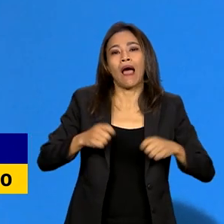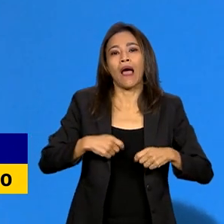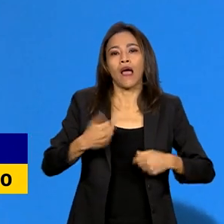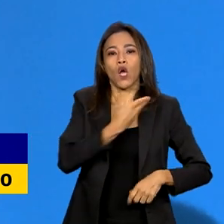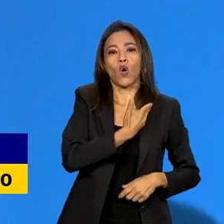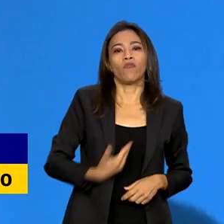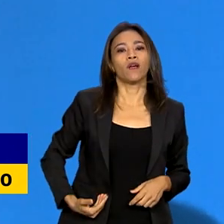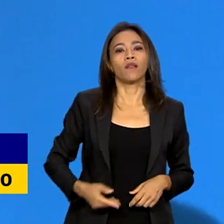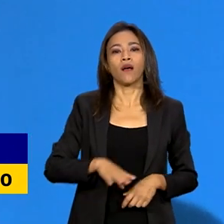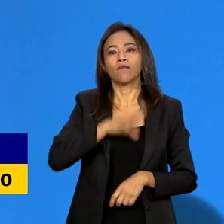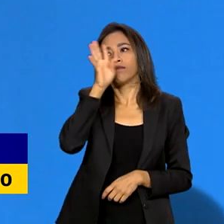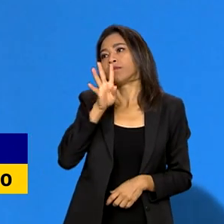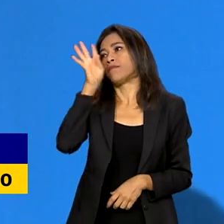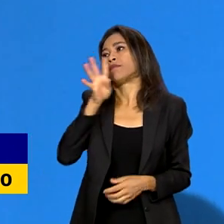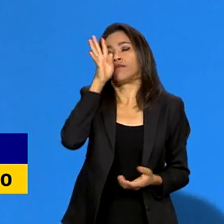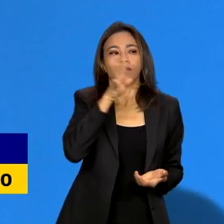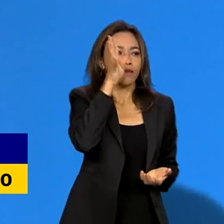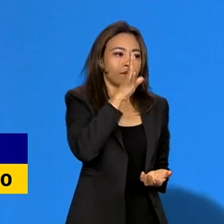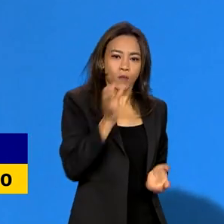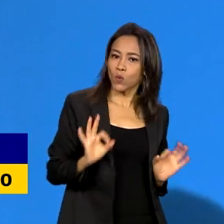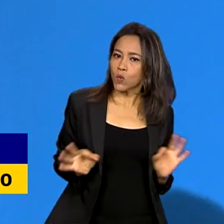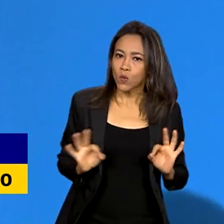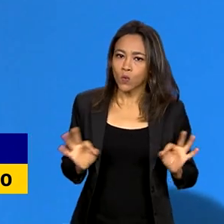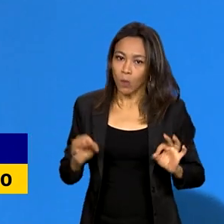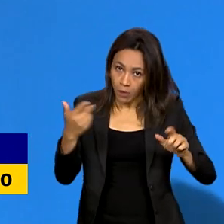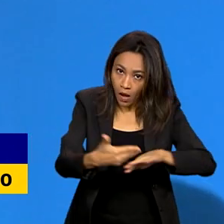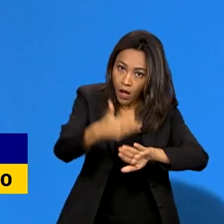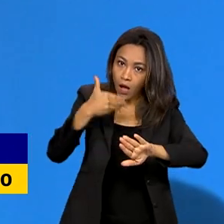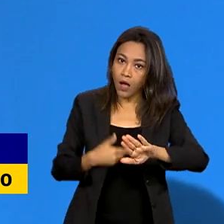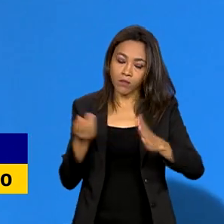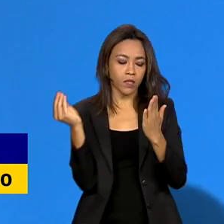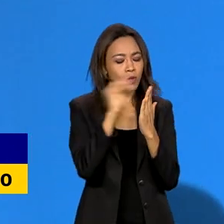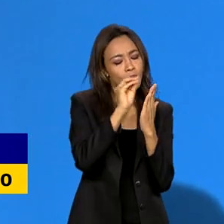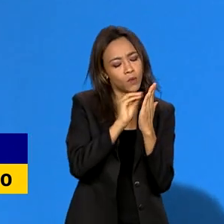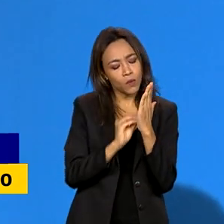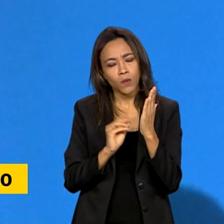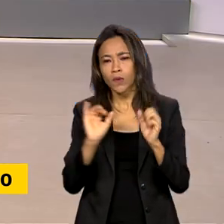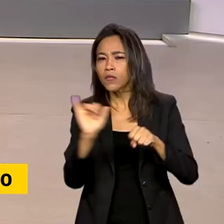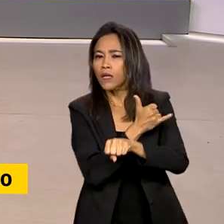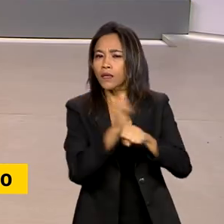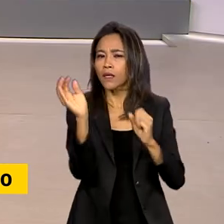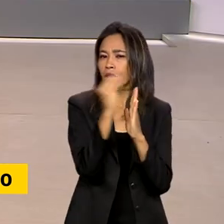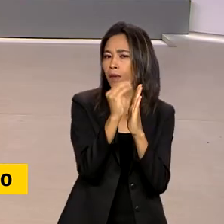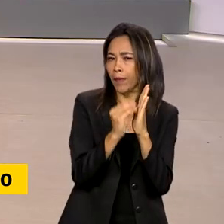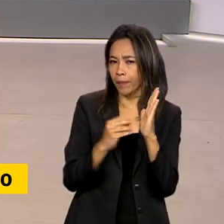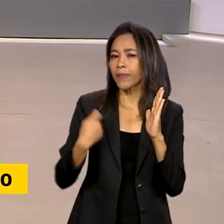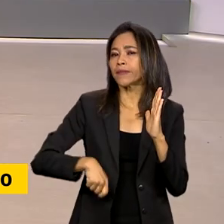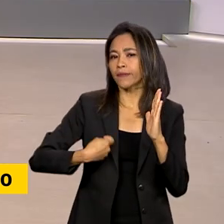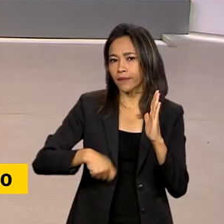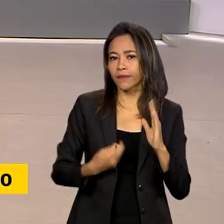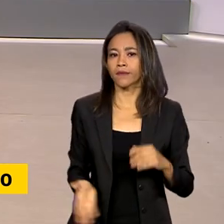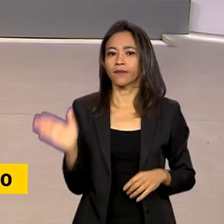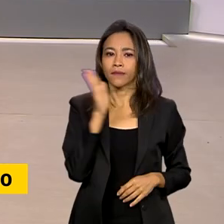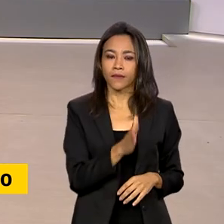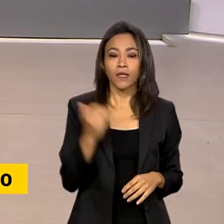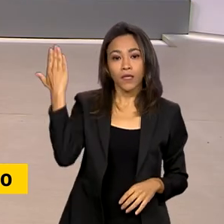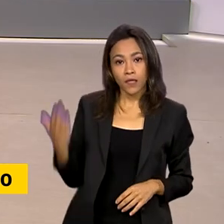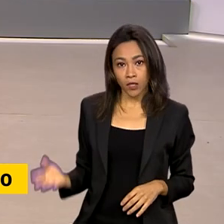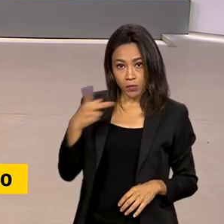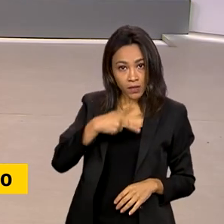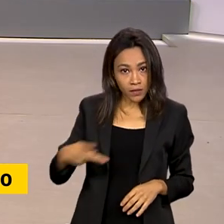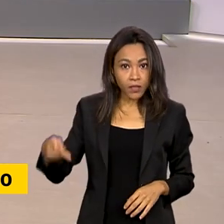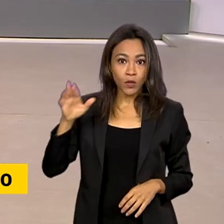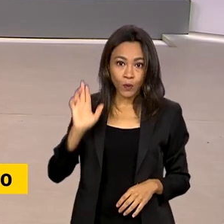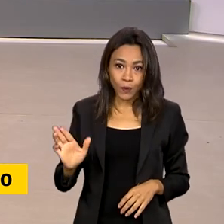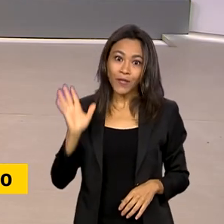o vento. Você determina estrategicamente o que você quer que aconteça. E o presidente Lula já está a